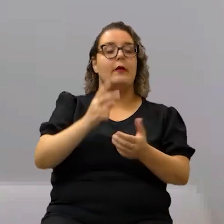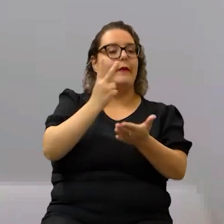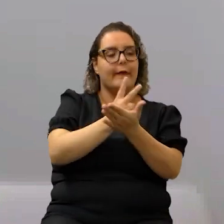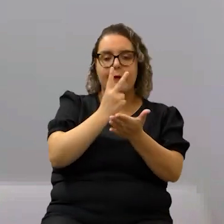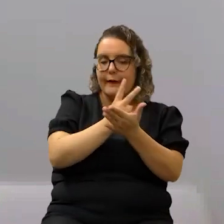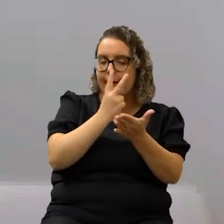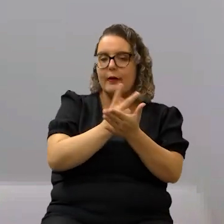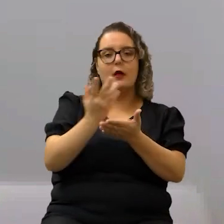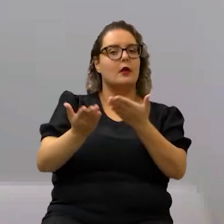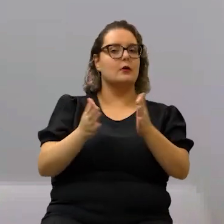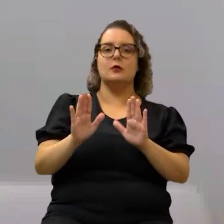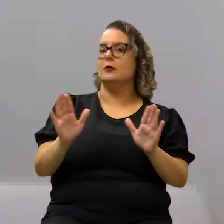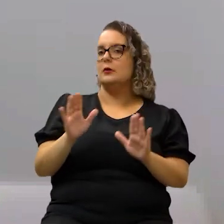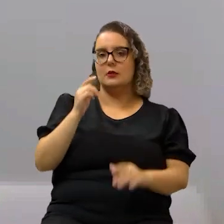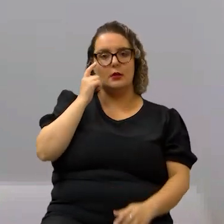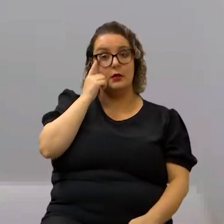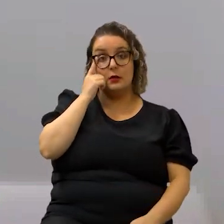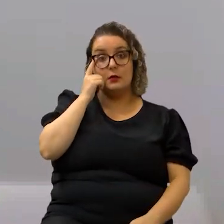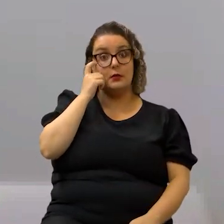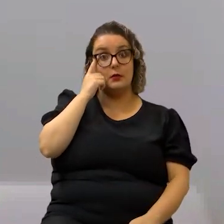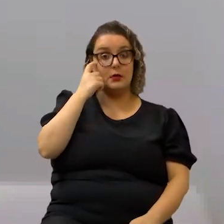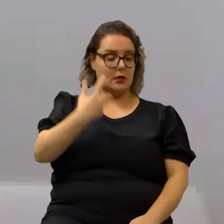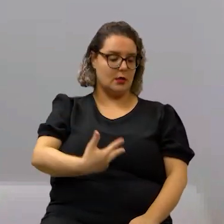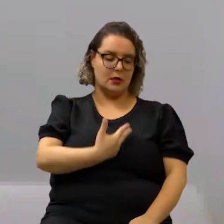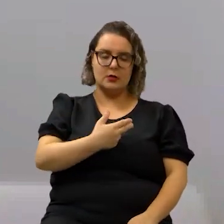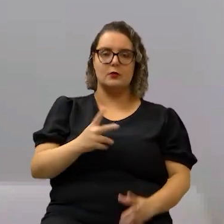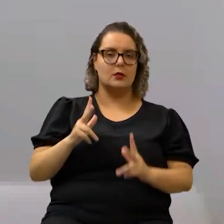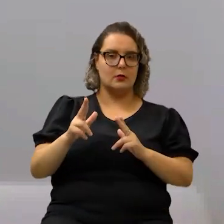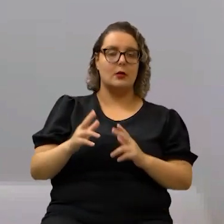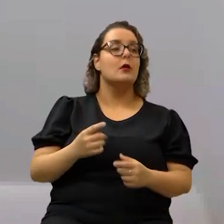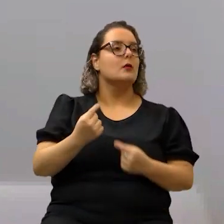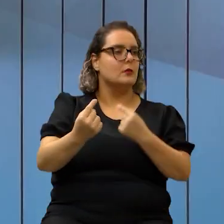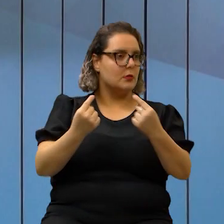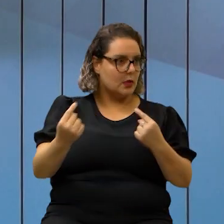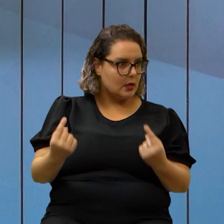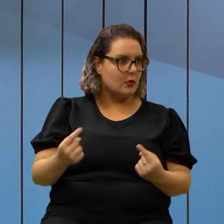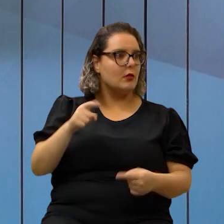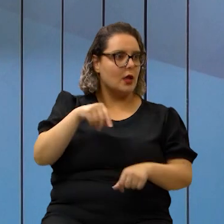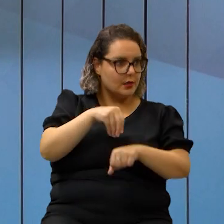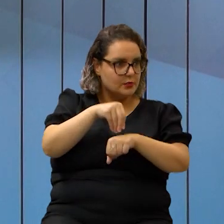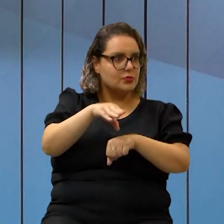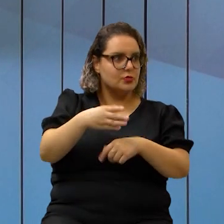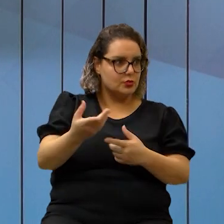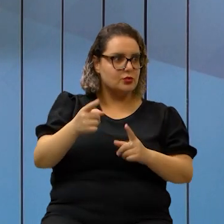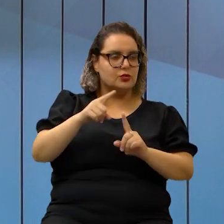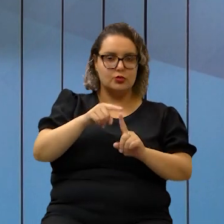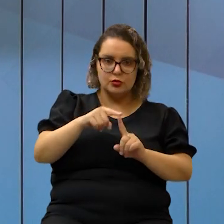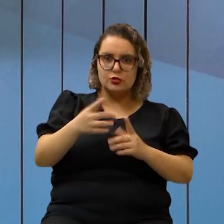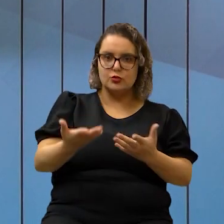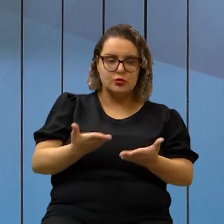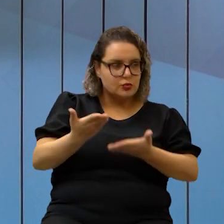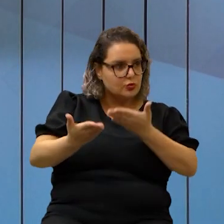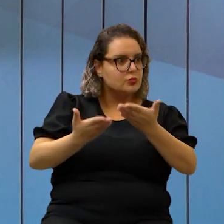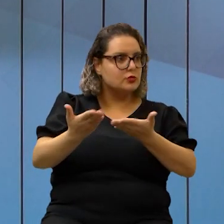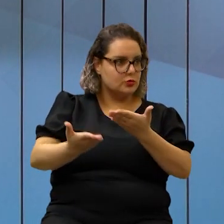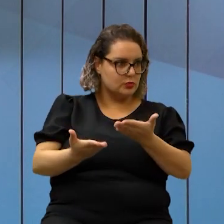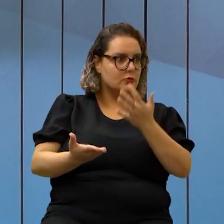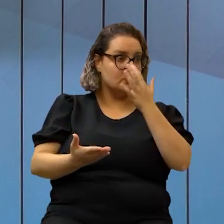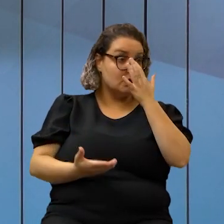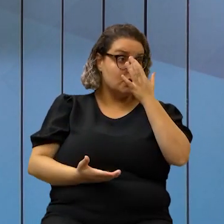fazer exatamente o mesmo tratamento, a mesma cirurgia. Para cada caso, então, é indicado um tipo